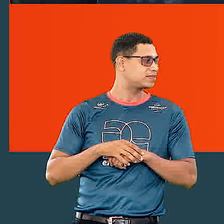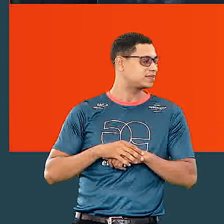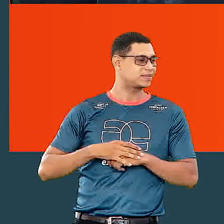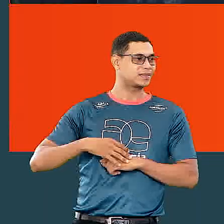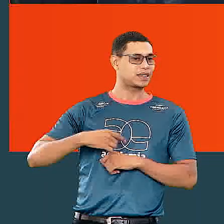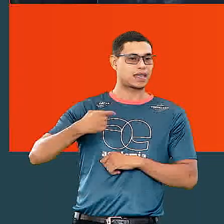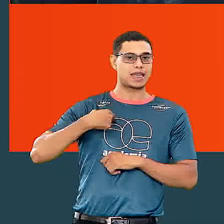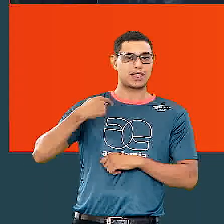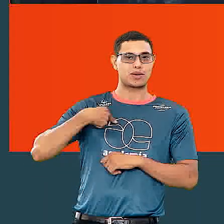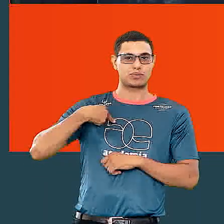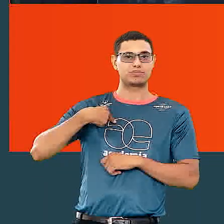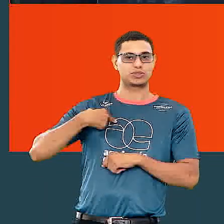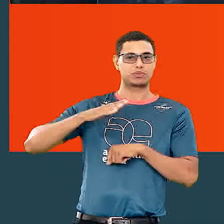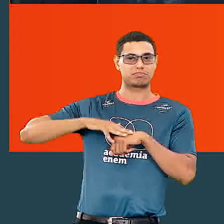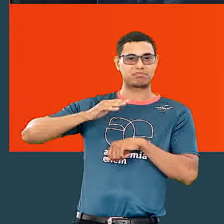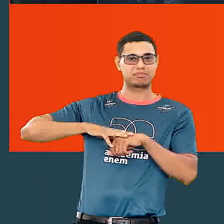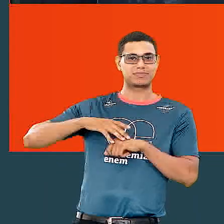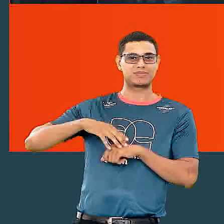Ronaldo.